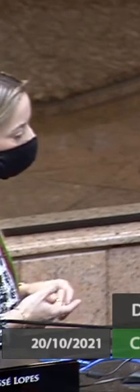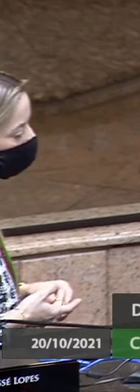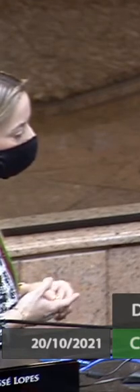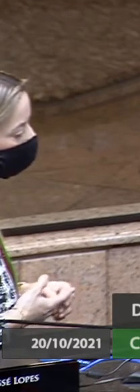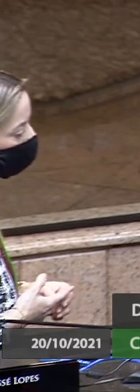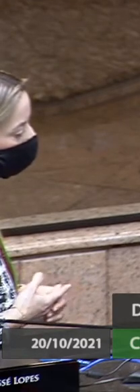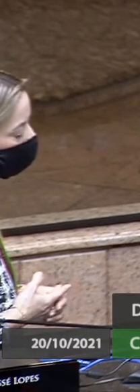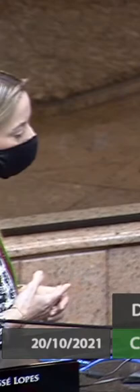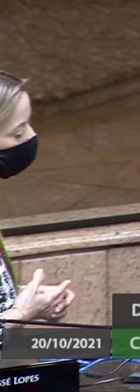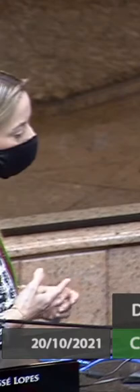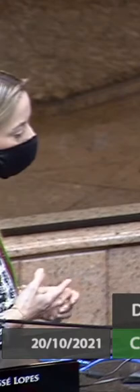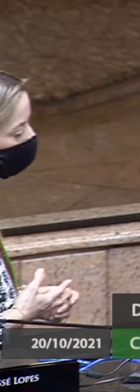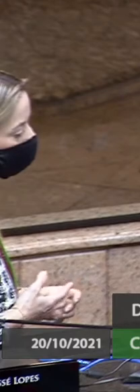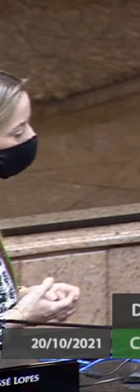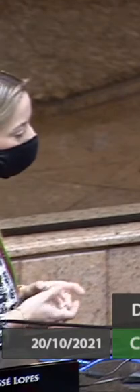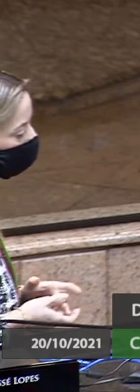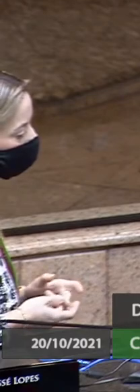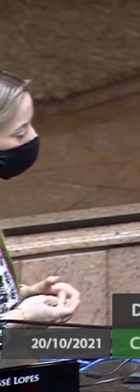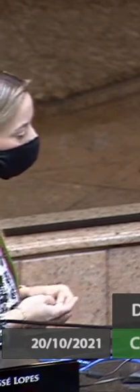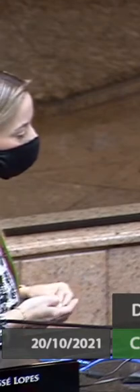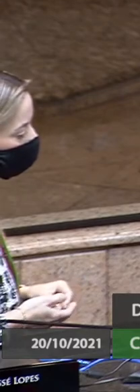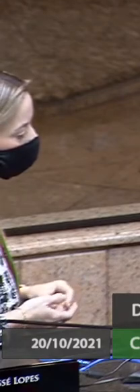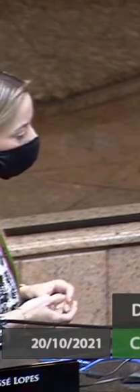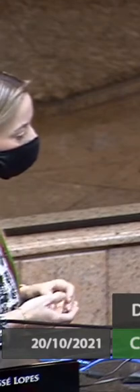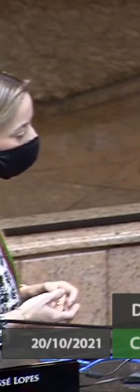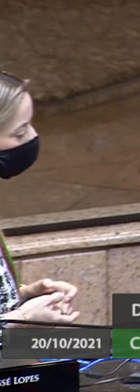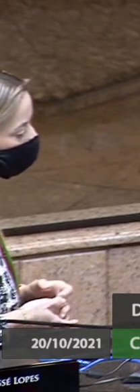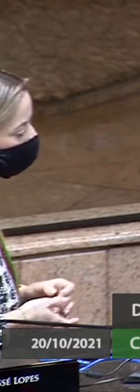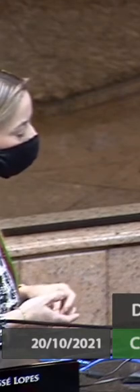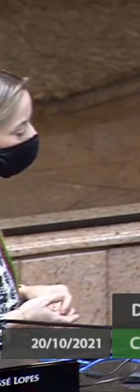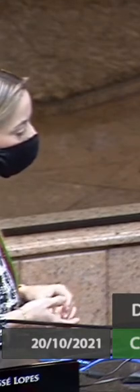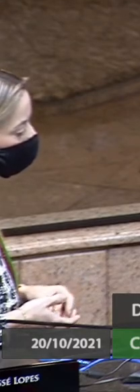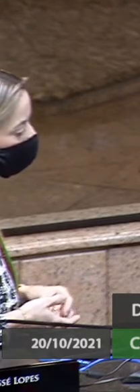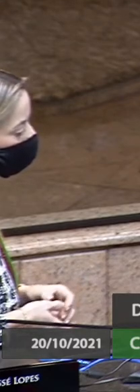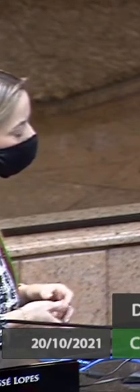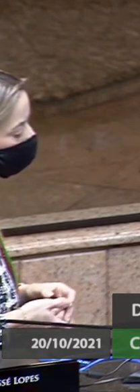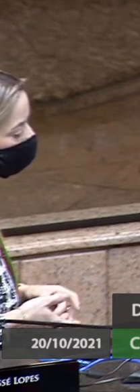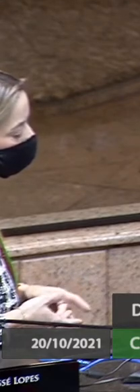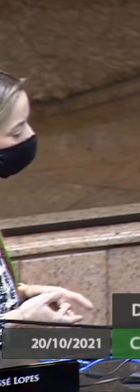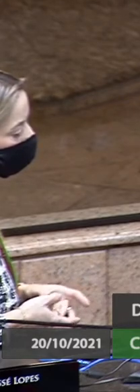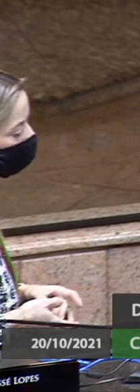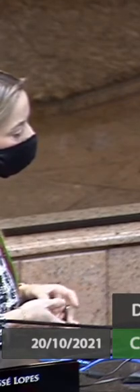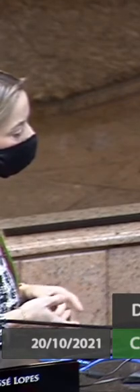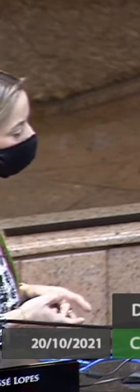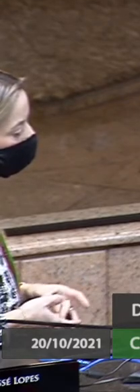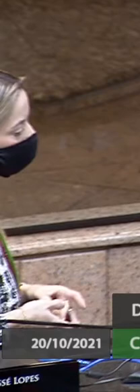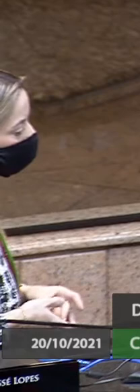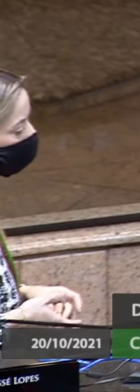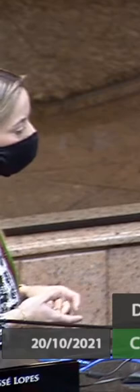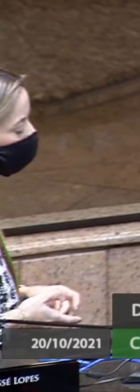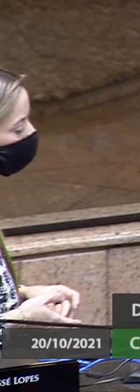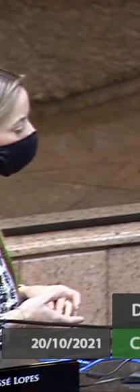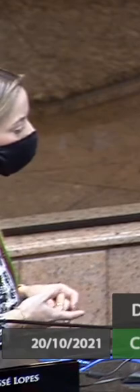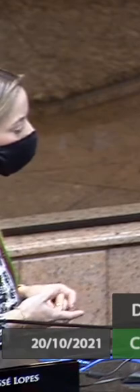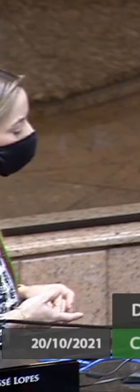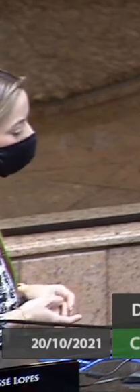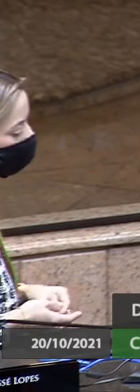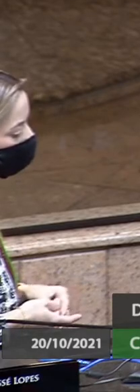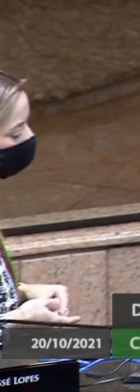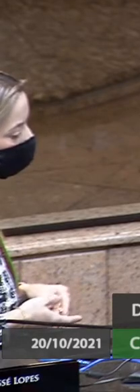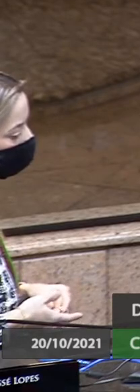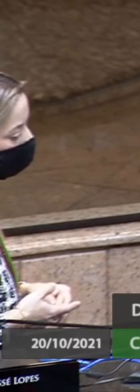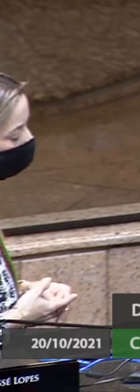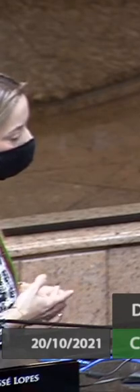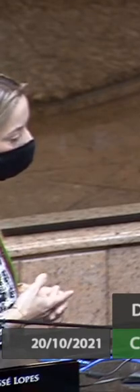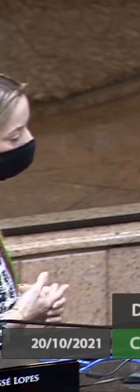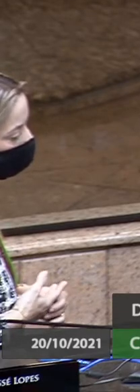146, 149, parágrafo único do Realesc, que voto no âmbito deste colegiado pela aprovação do projeto de lei 207.3,